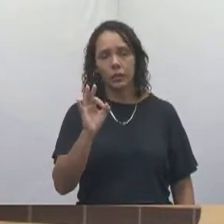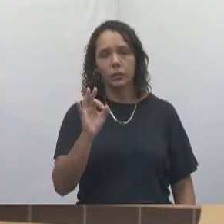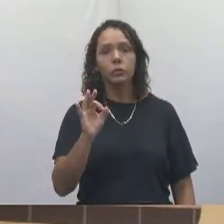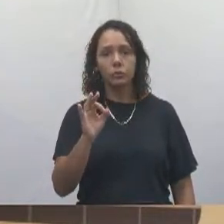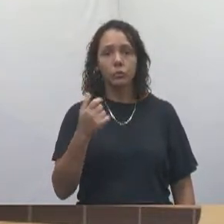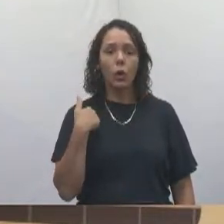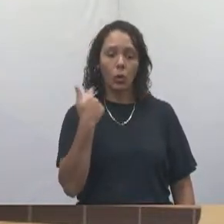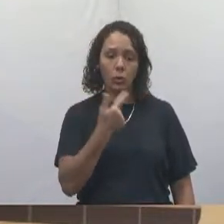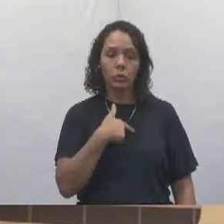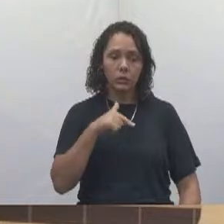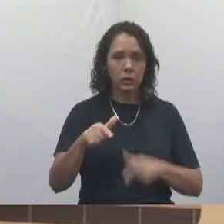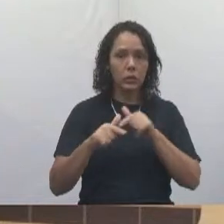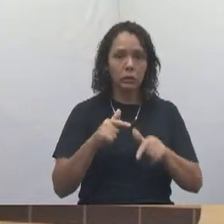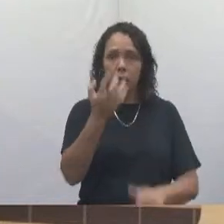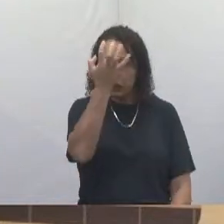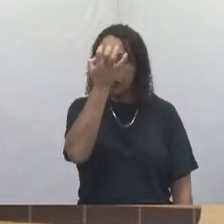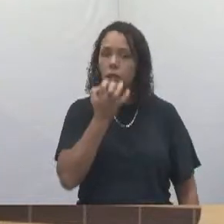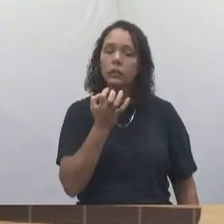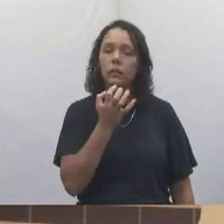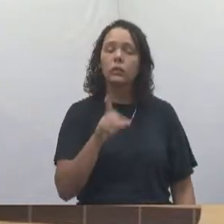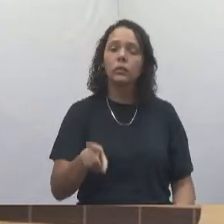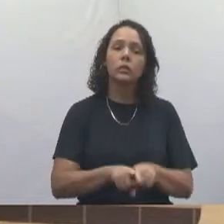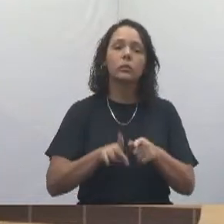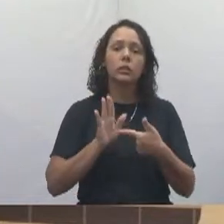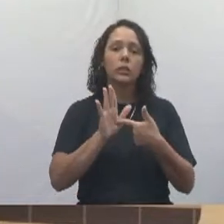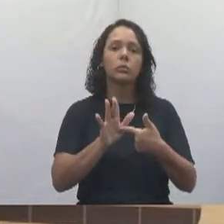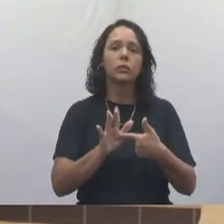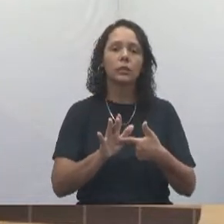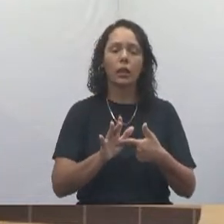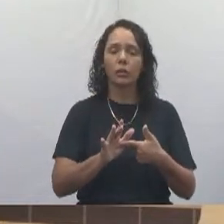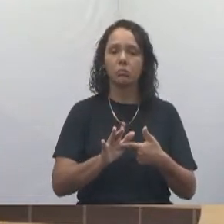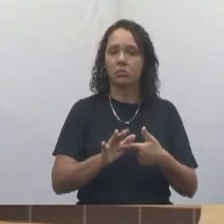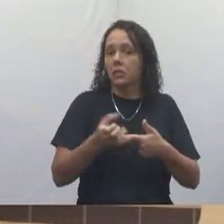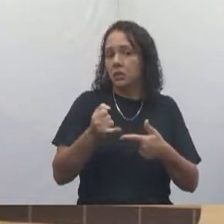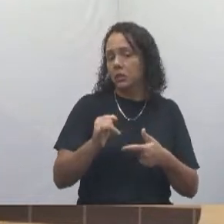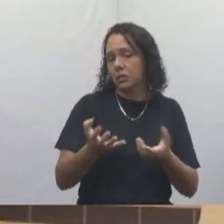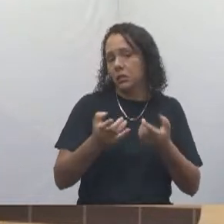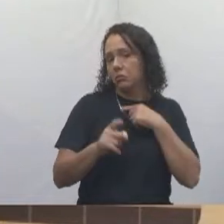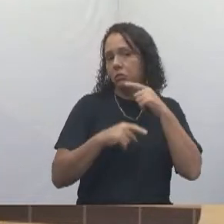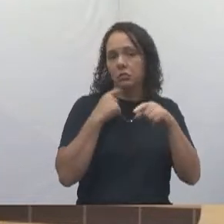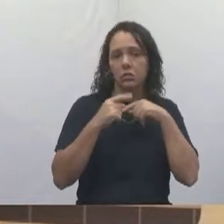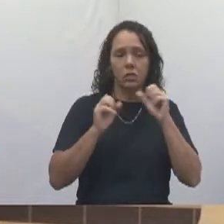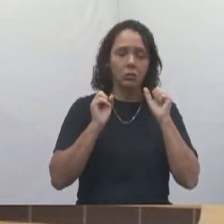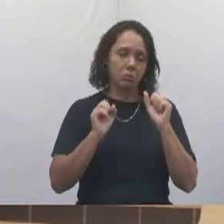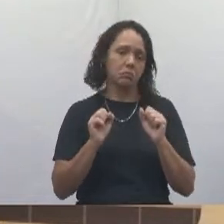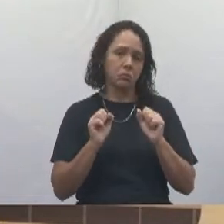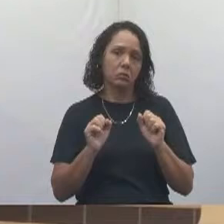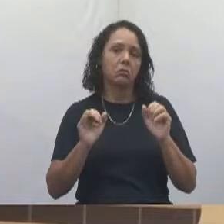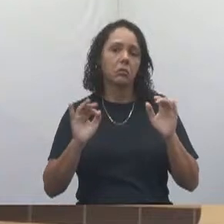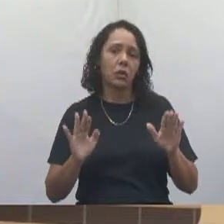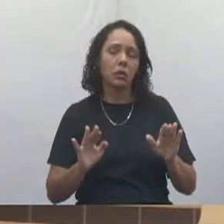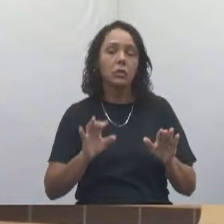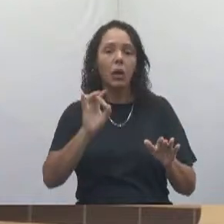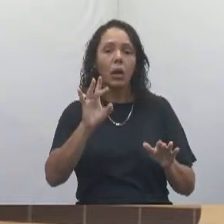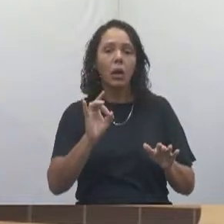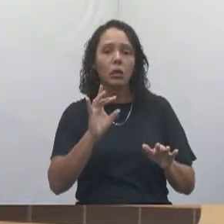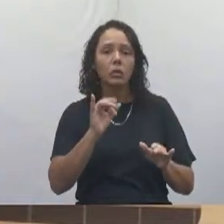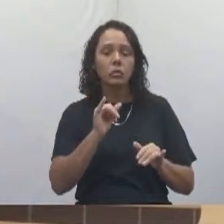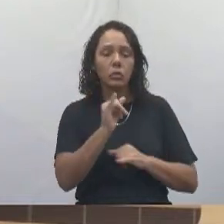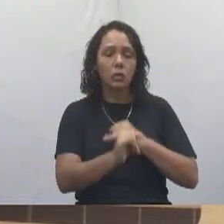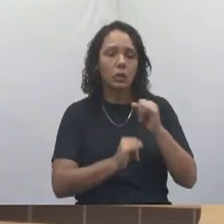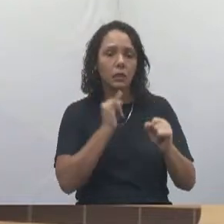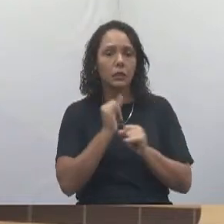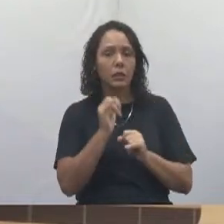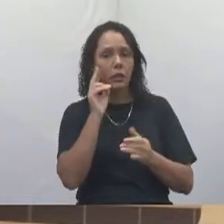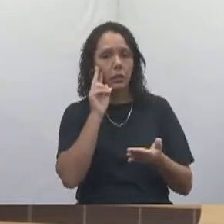financeira responsável. E digo mais, não precisam acreditar em mim. Basta abrir hoje a página do Tesouro Nacional.